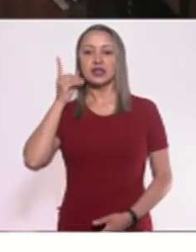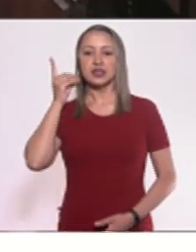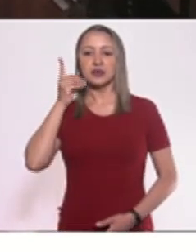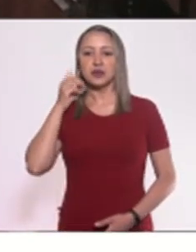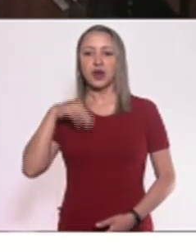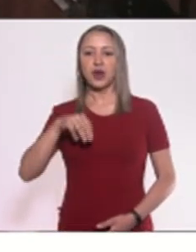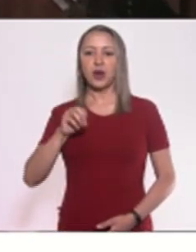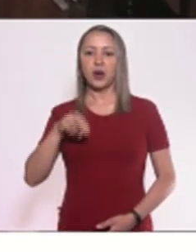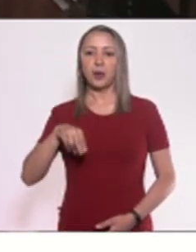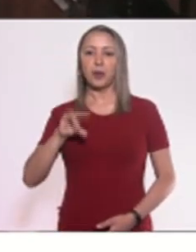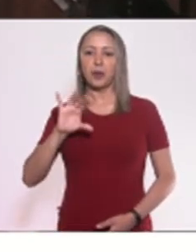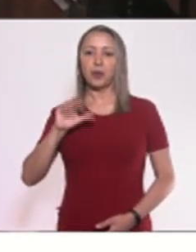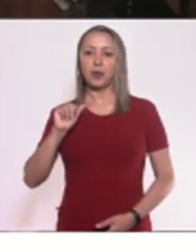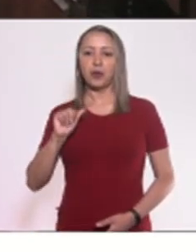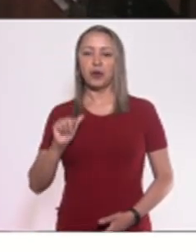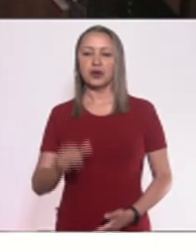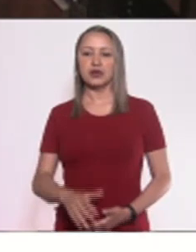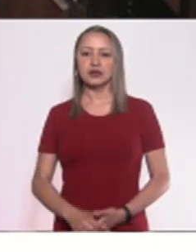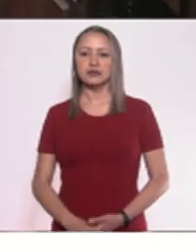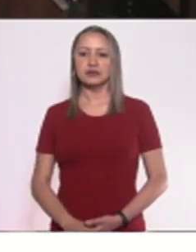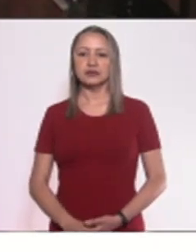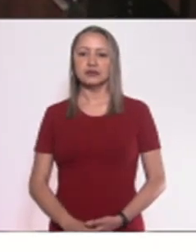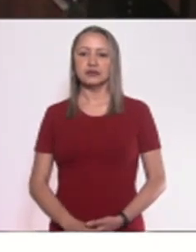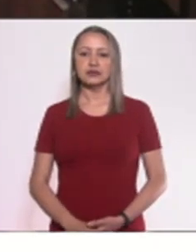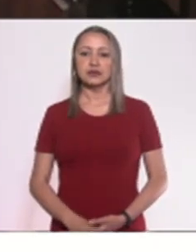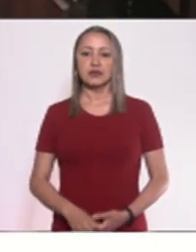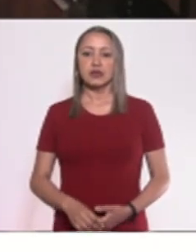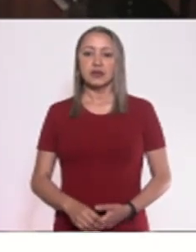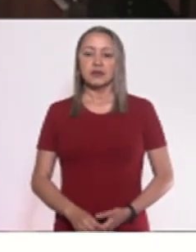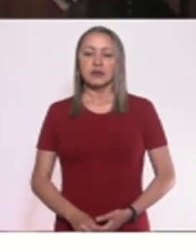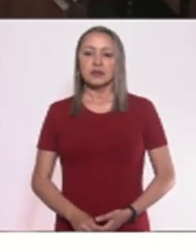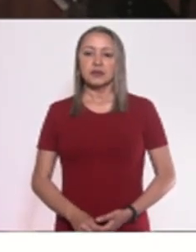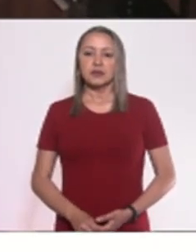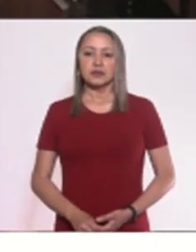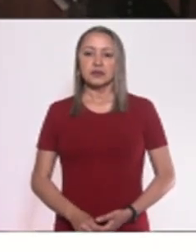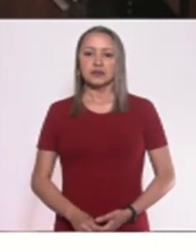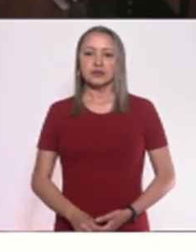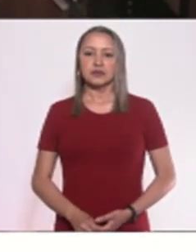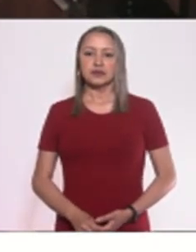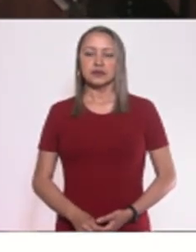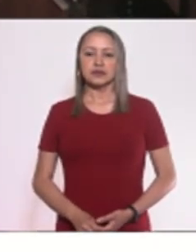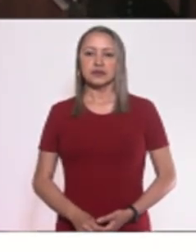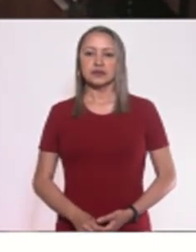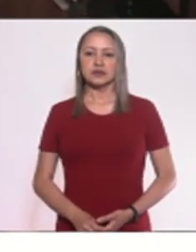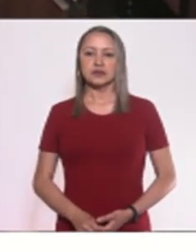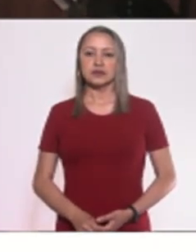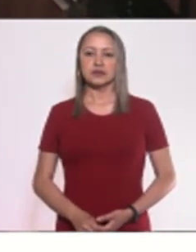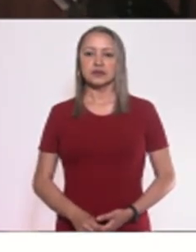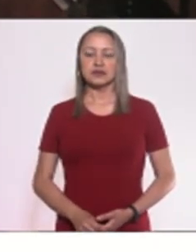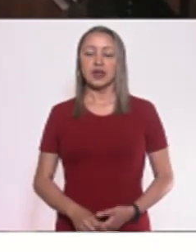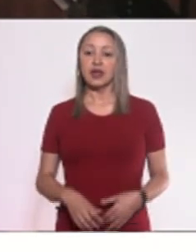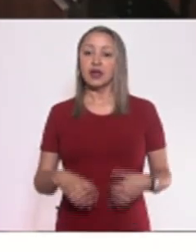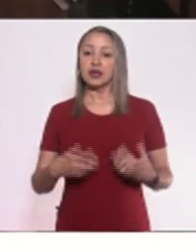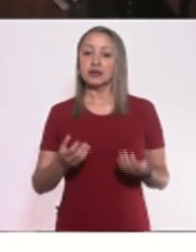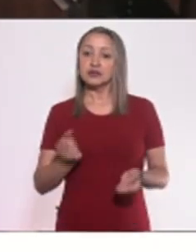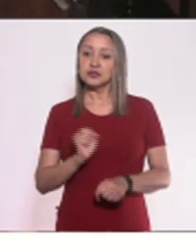deputada Mônica Francisco, espero que a sua